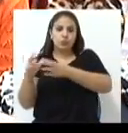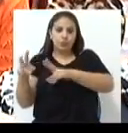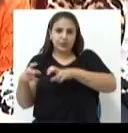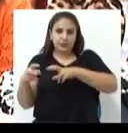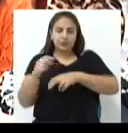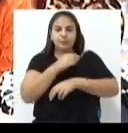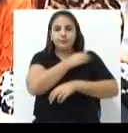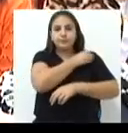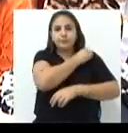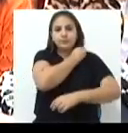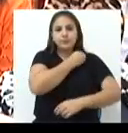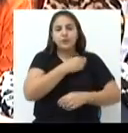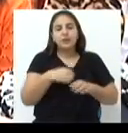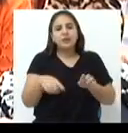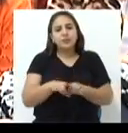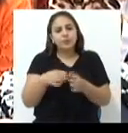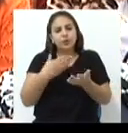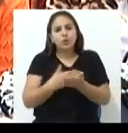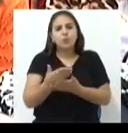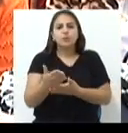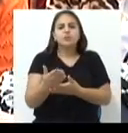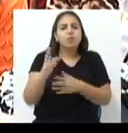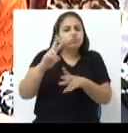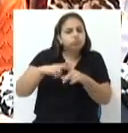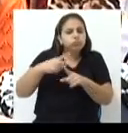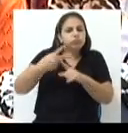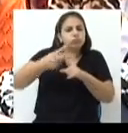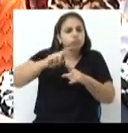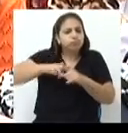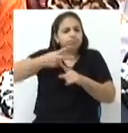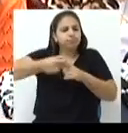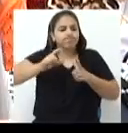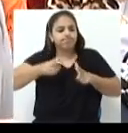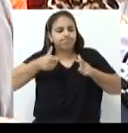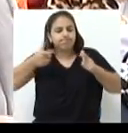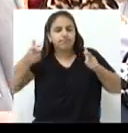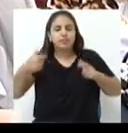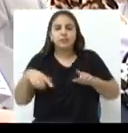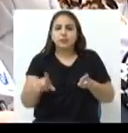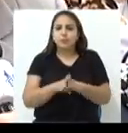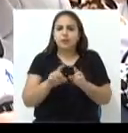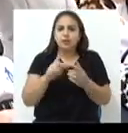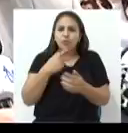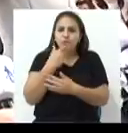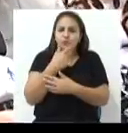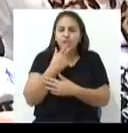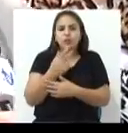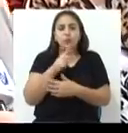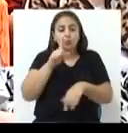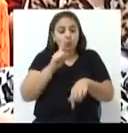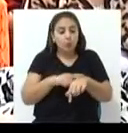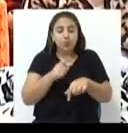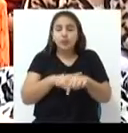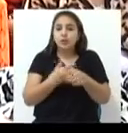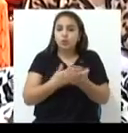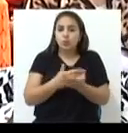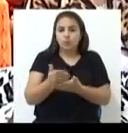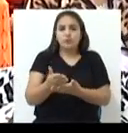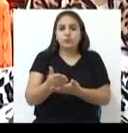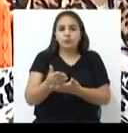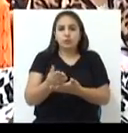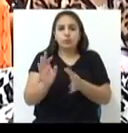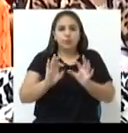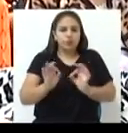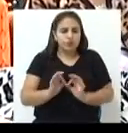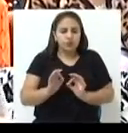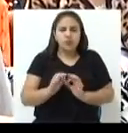E dali, então, eles foram se multiplicando, crescendo. Eu costumo dizer que no momento que eles lançaram esse projeto, nem